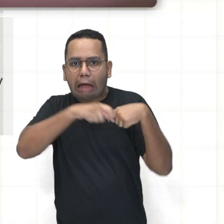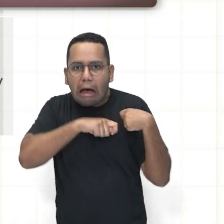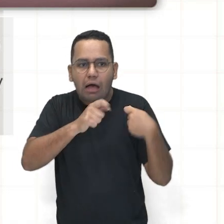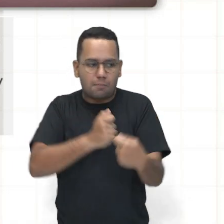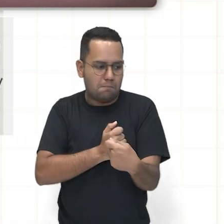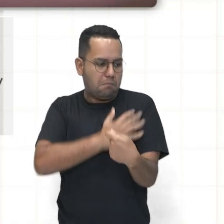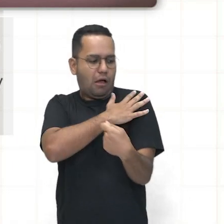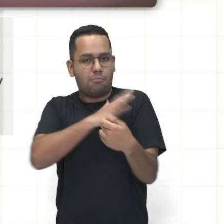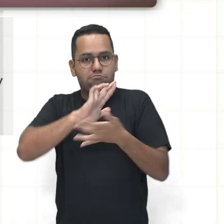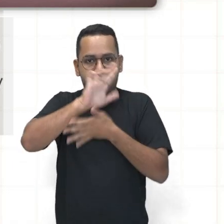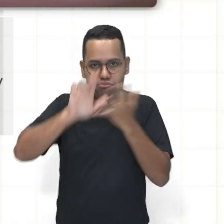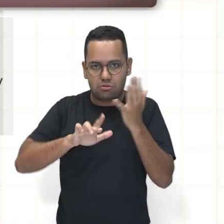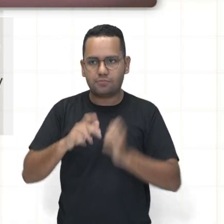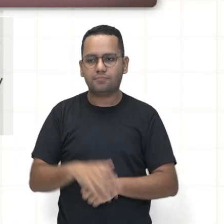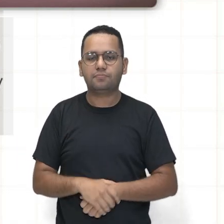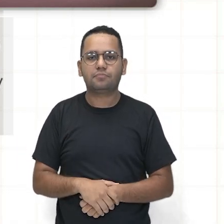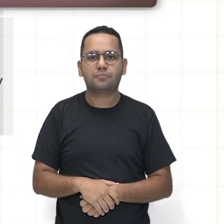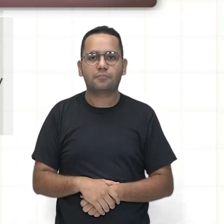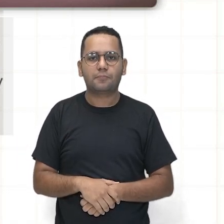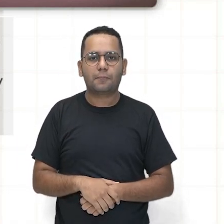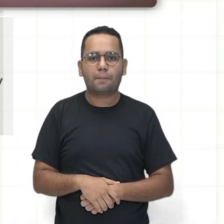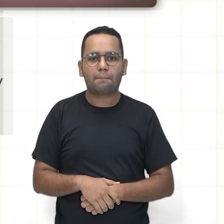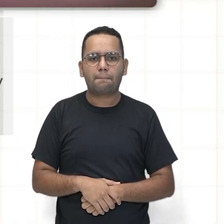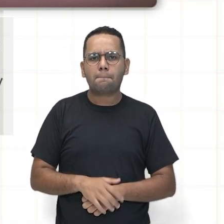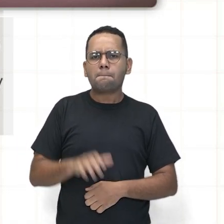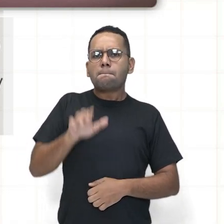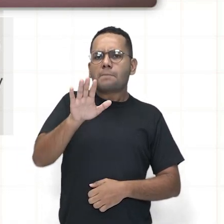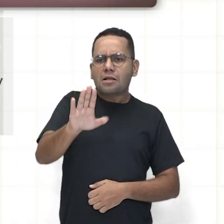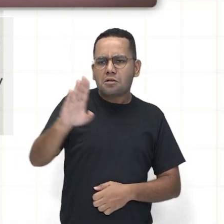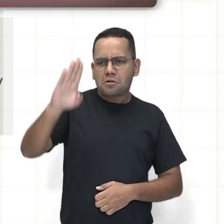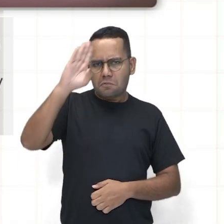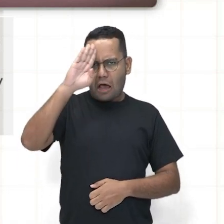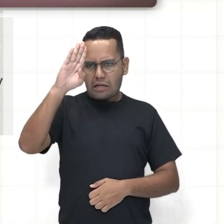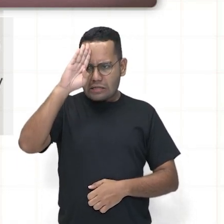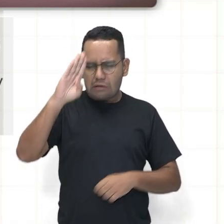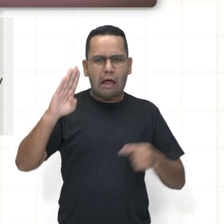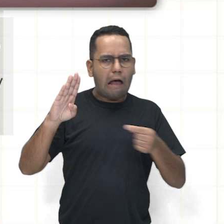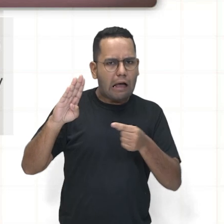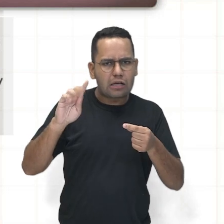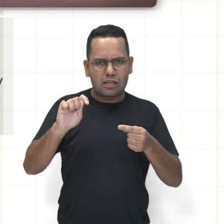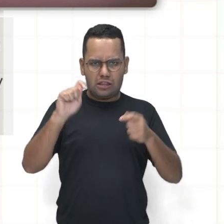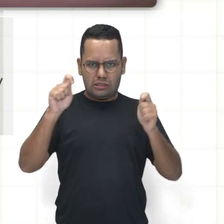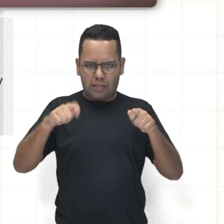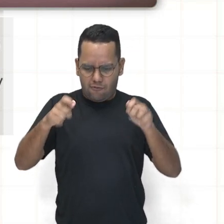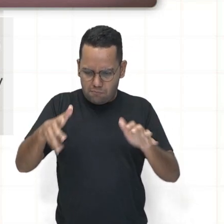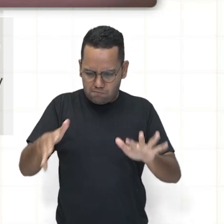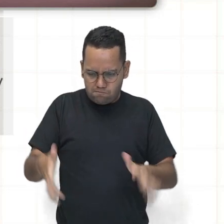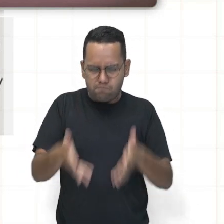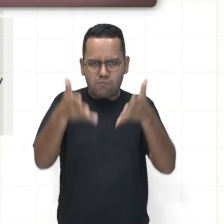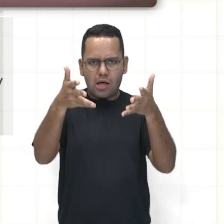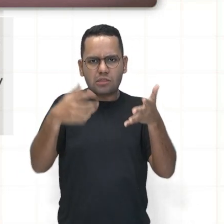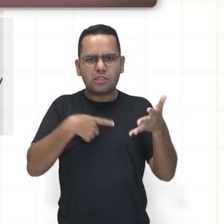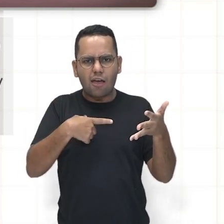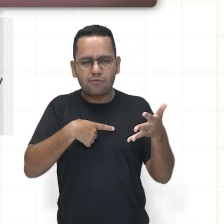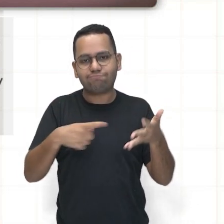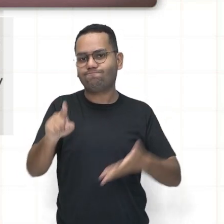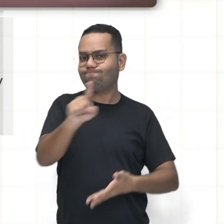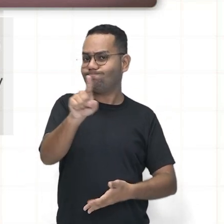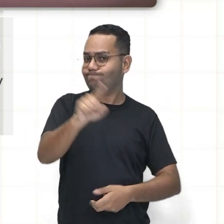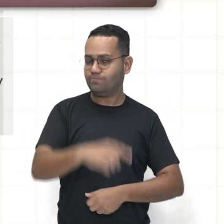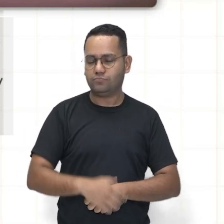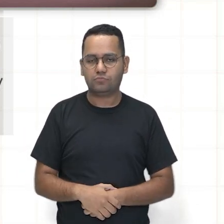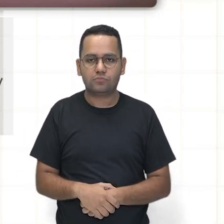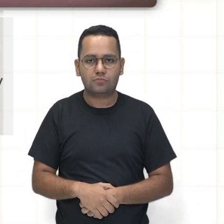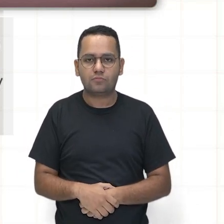Exército Brasileiro, ele não teve a devida atenção e eles queriam ter mais acesso, a estar